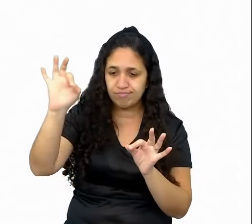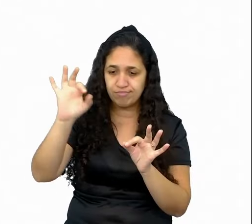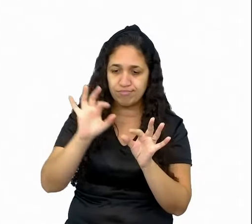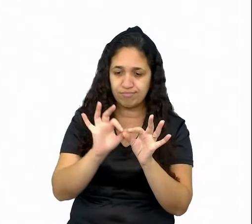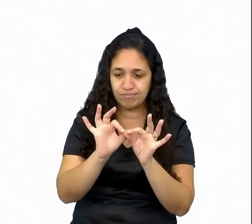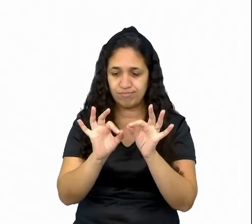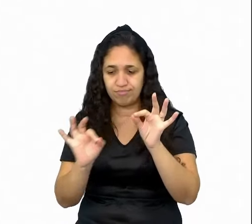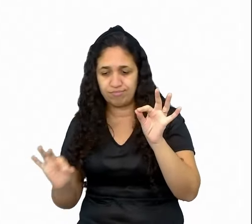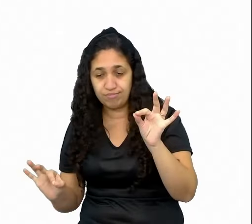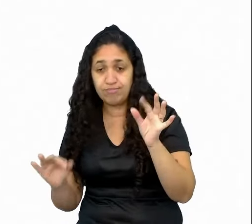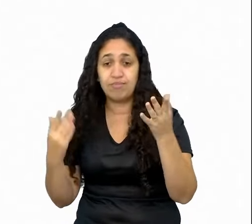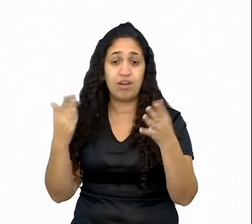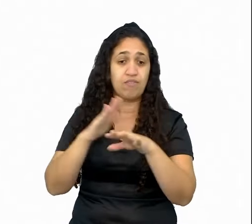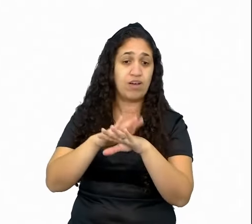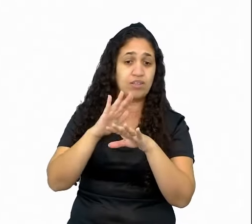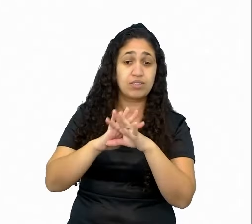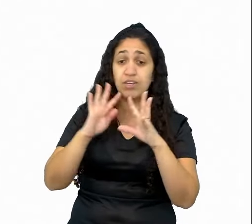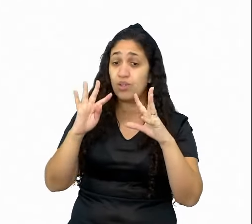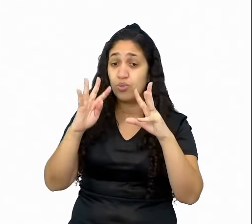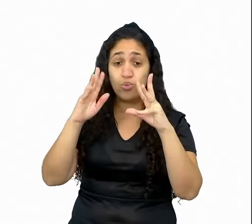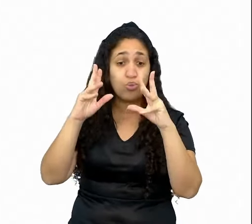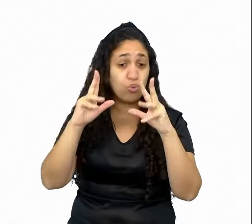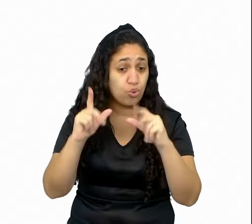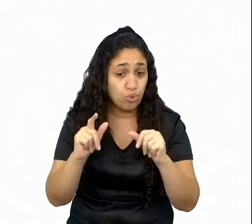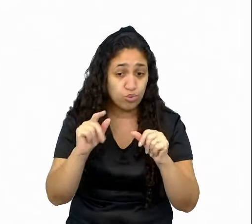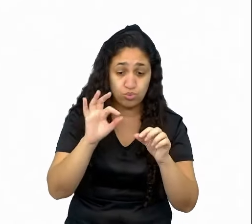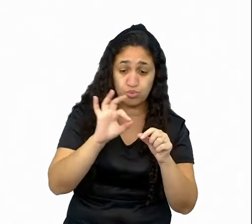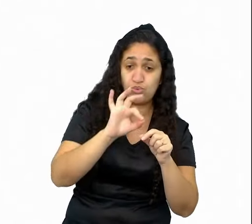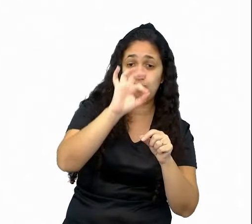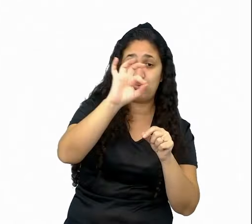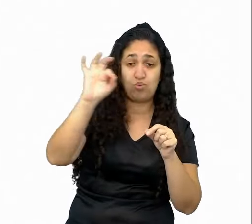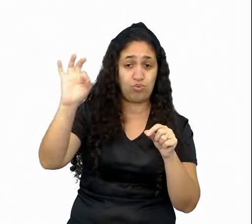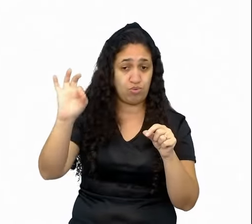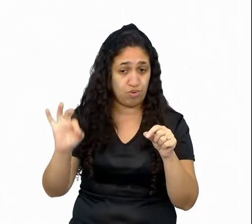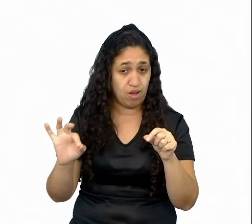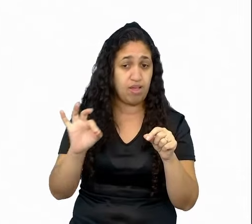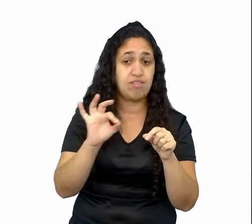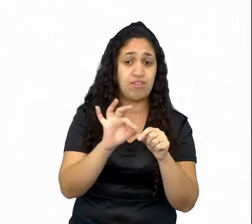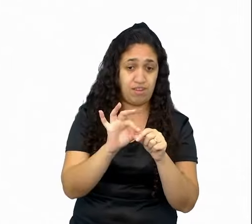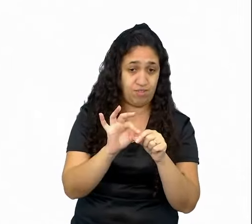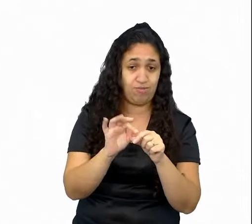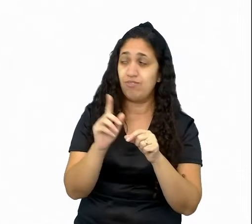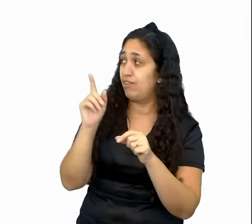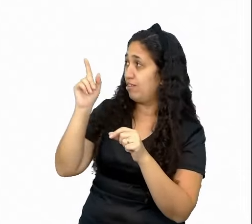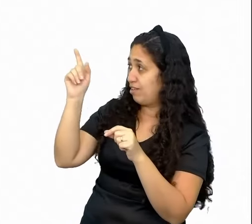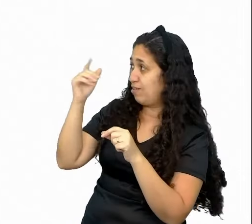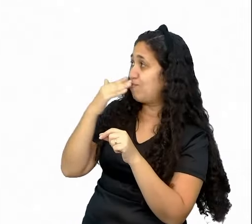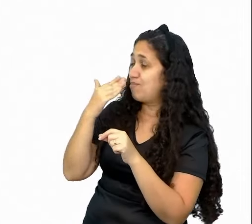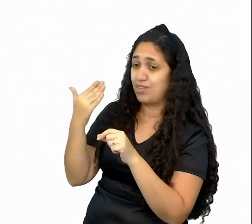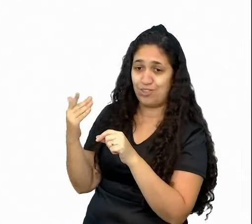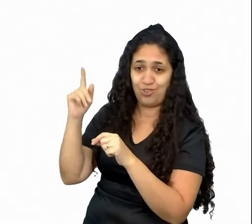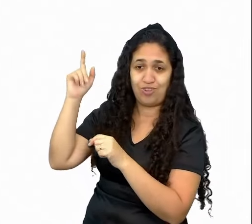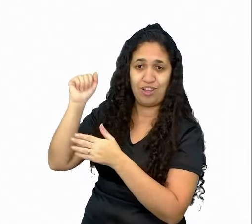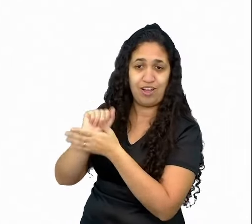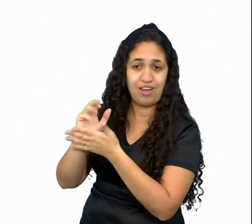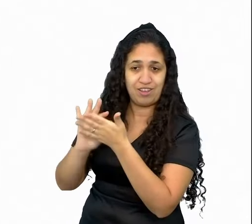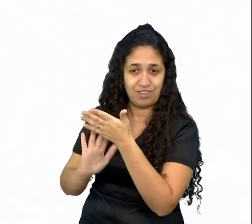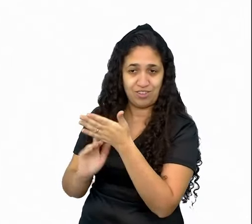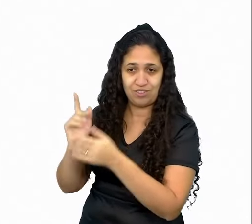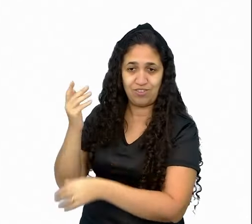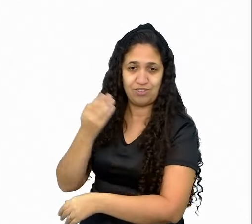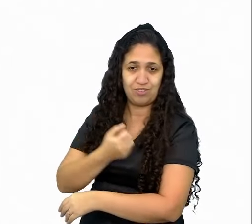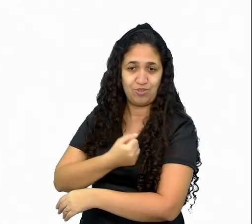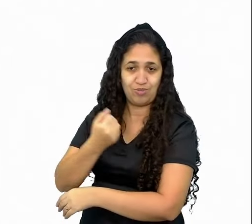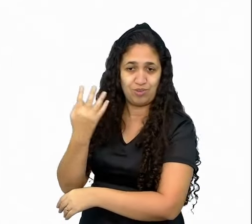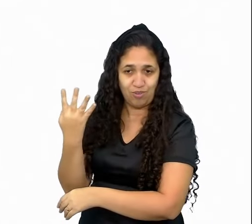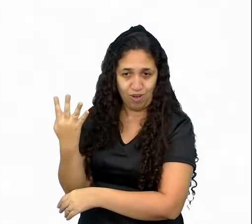fazer a construção total do quadrado que está colocado aqui na atividade para que eu faça, que é até